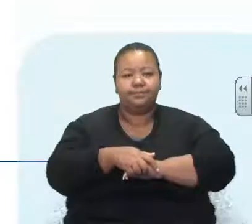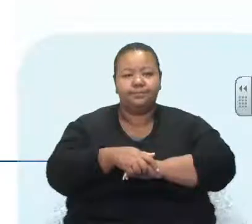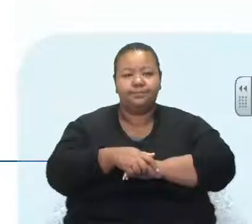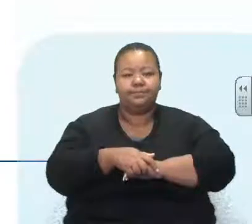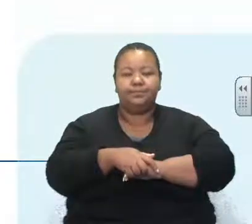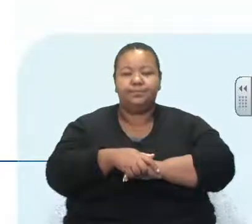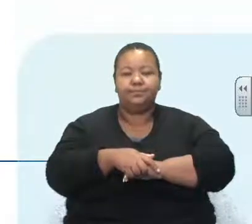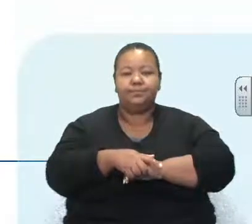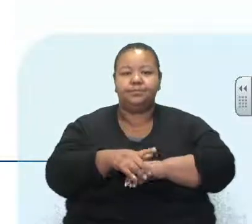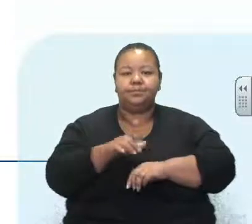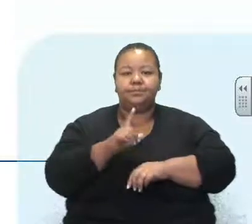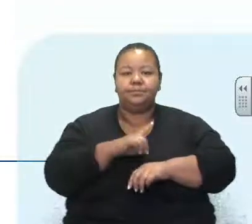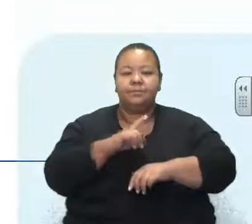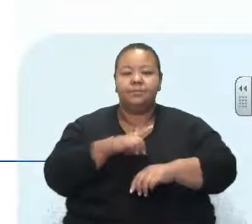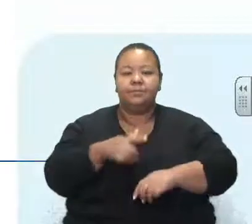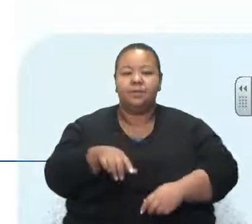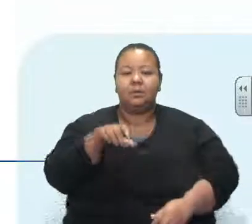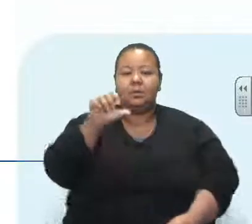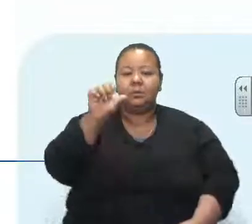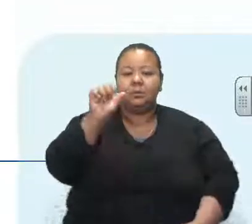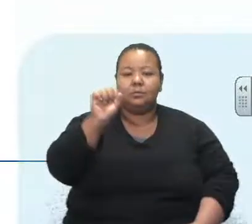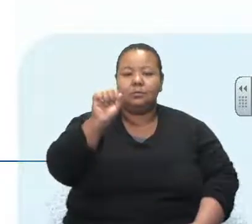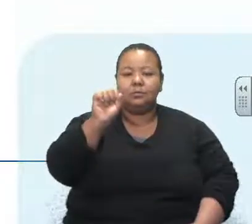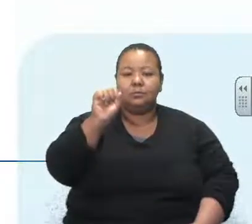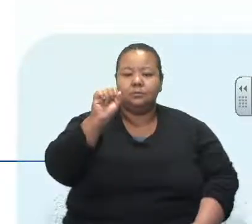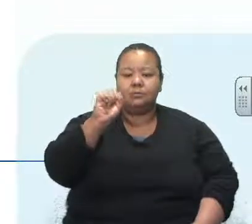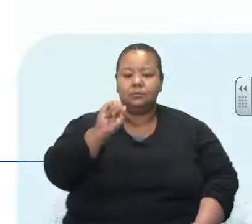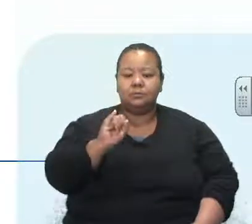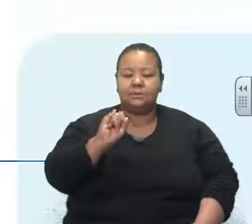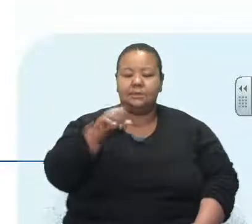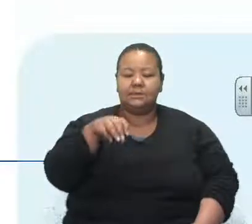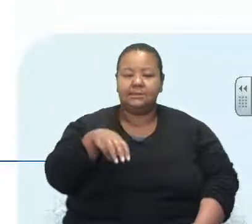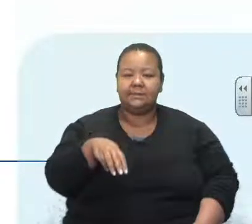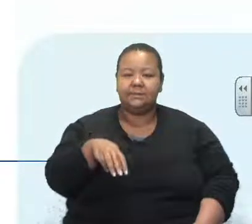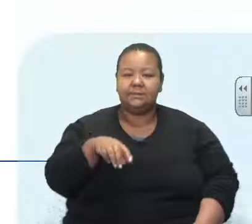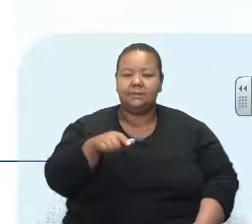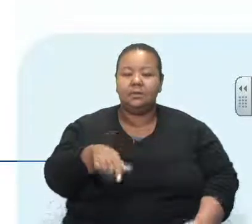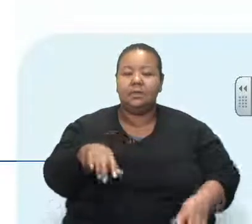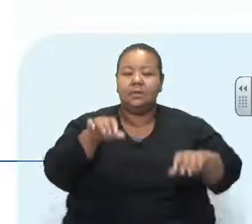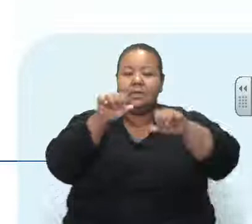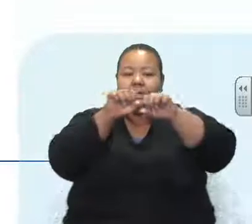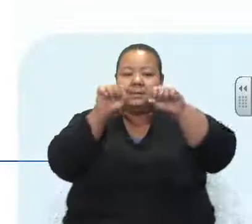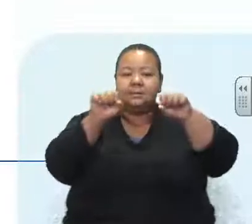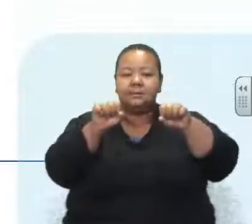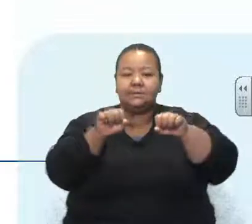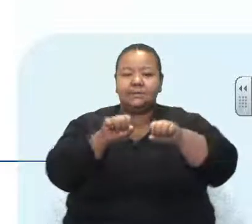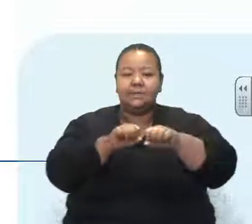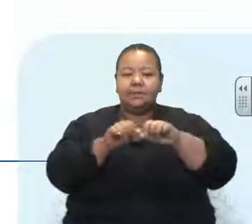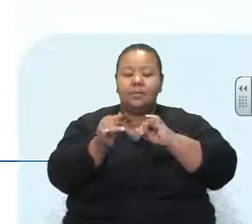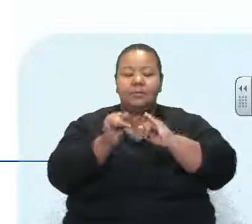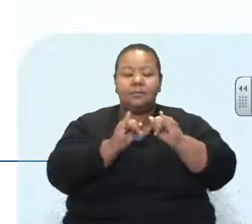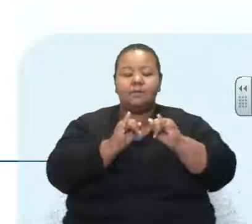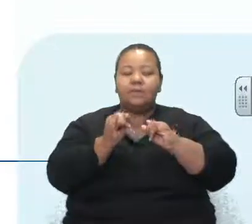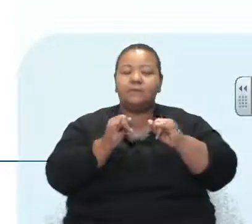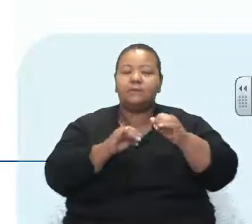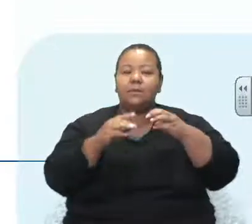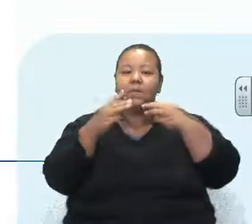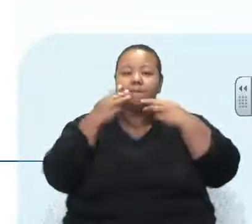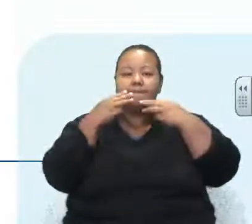Eu tenho primeiramente o SIM. O que é o SIM? É o Sistema de Informações de Marketing, onde que ele